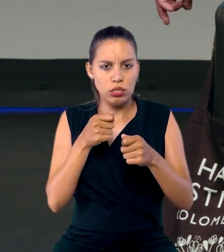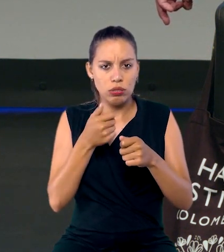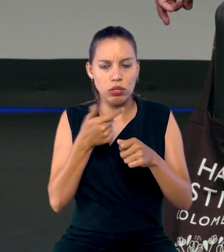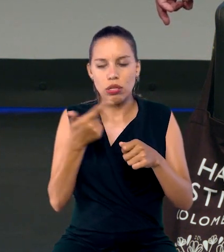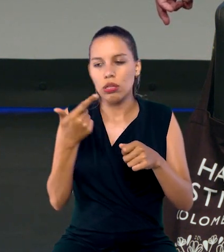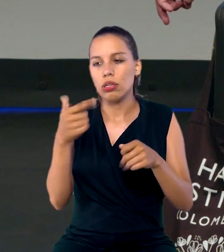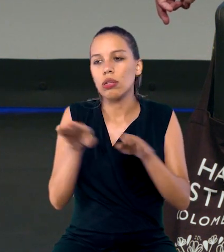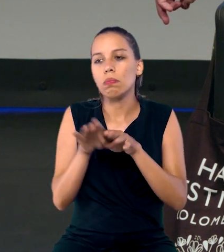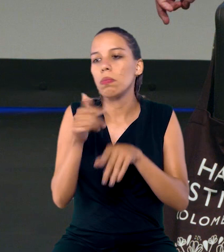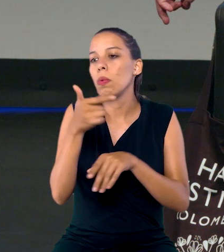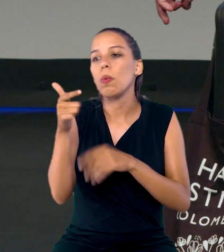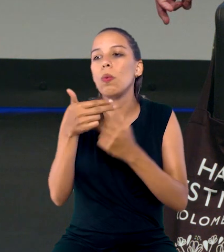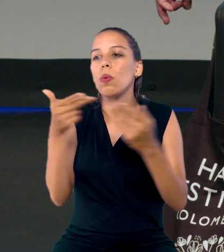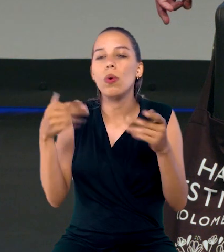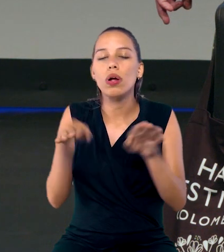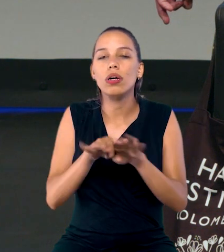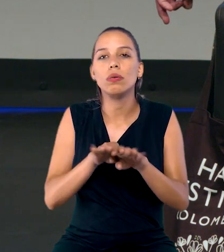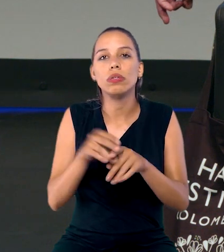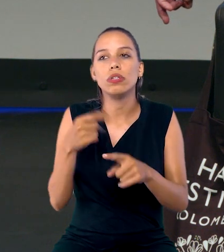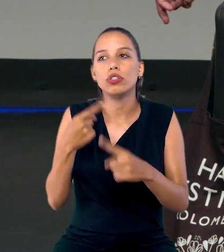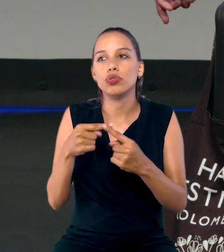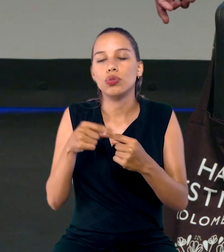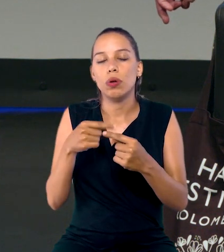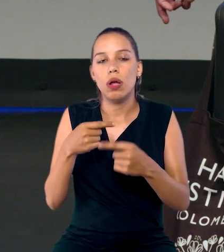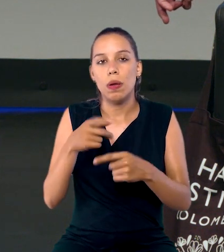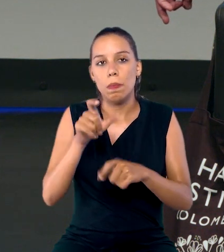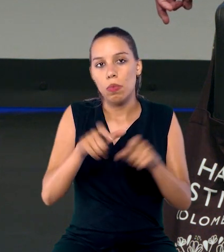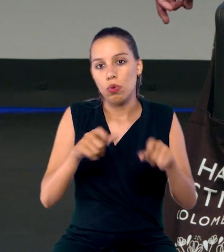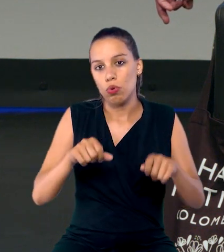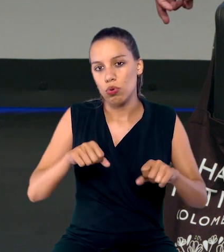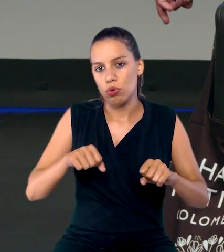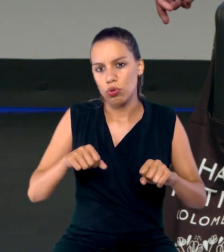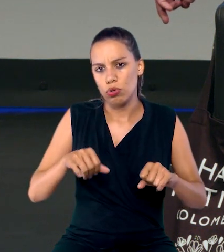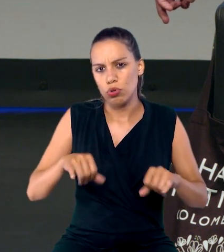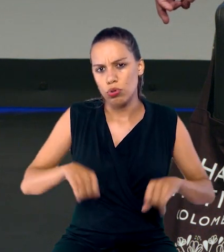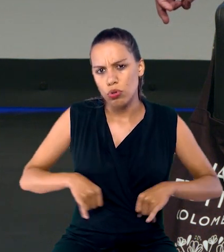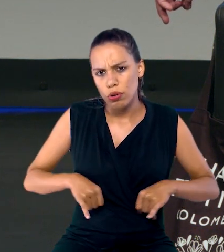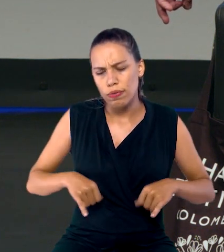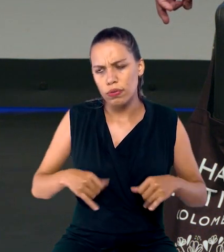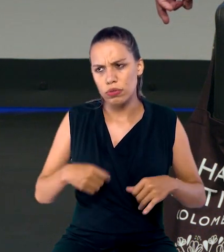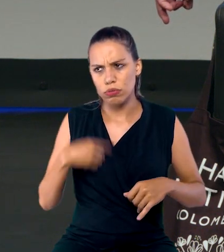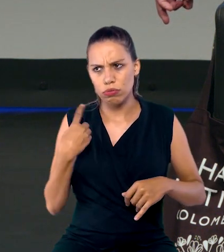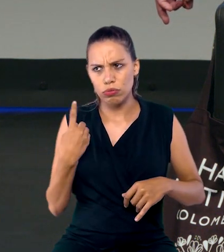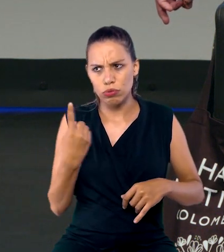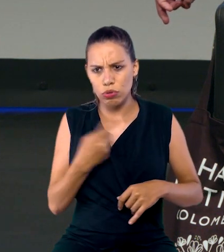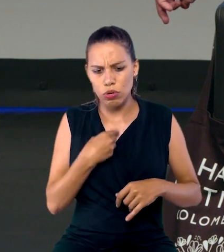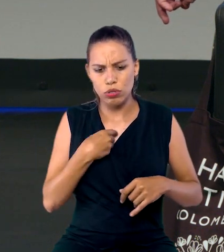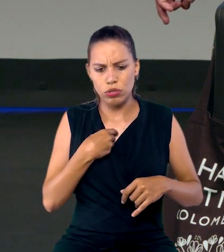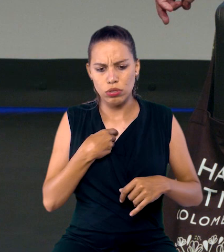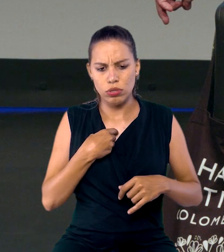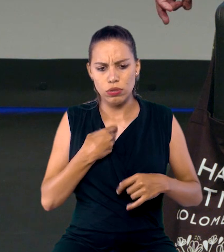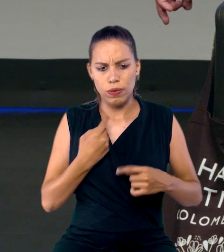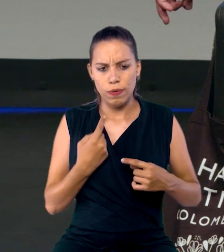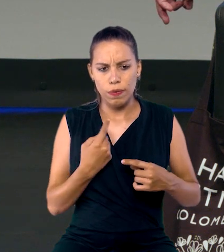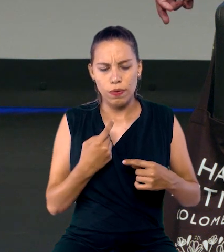também, uma violência que é muitas vezes dizer o seguinte: nós vamos expor a violência em nome do bem,